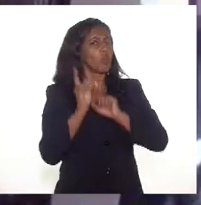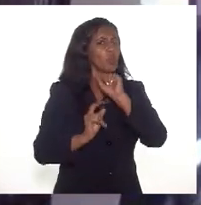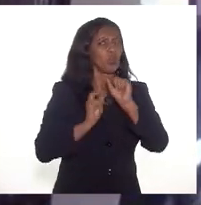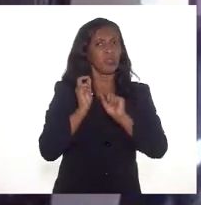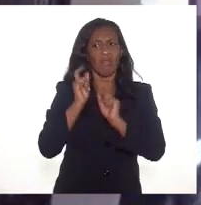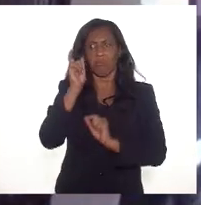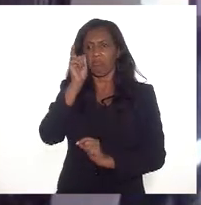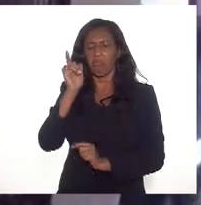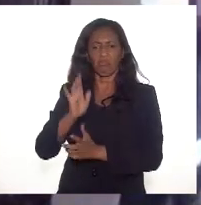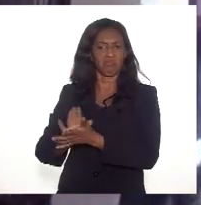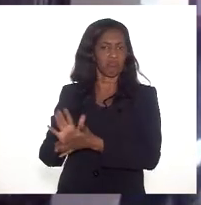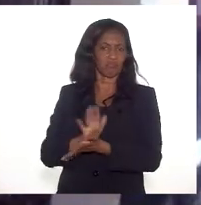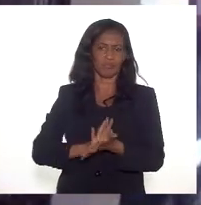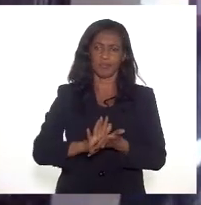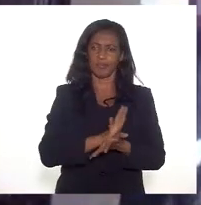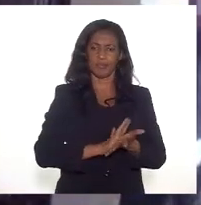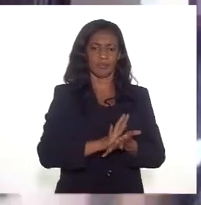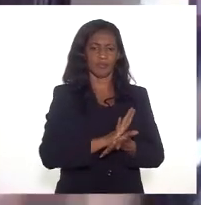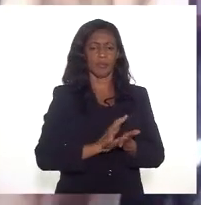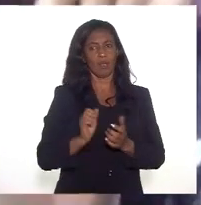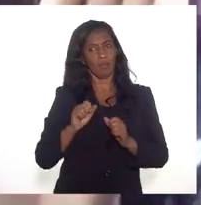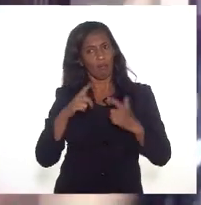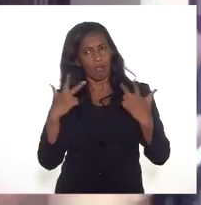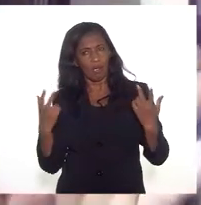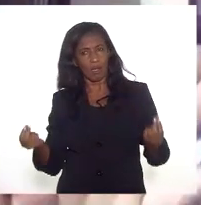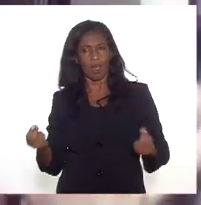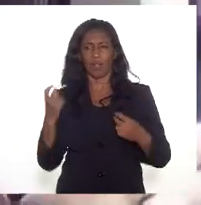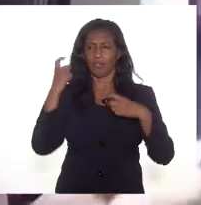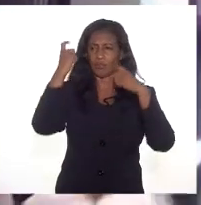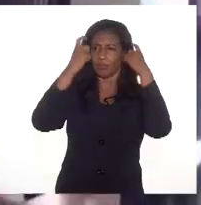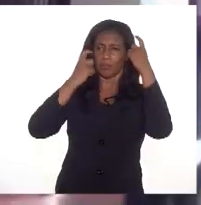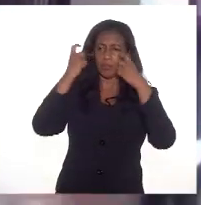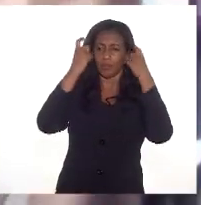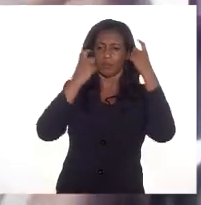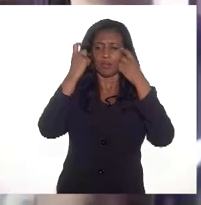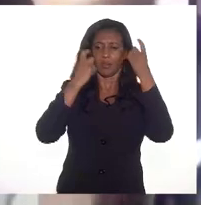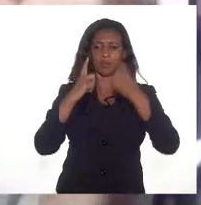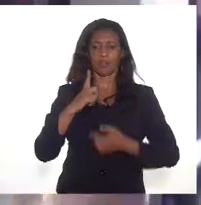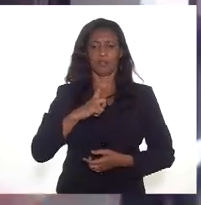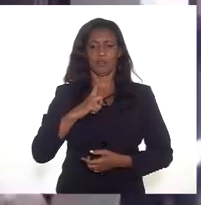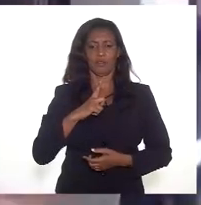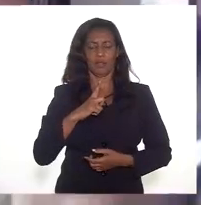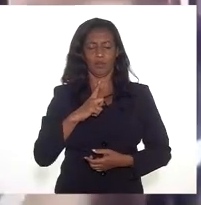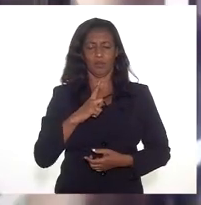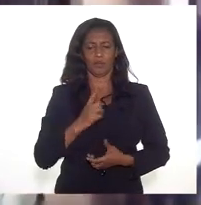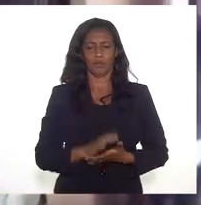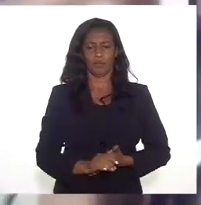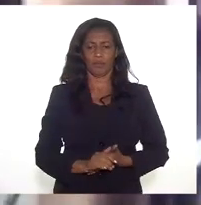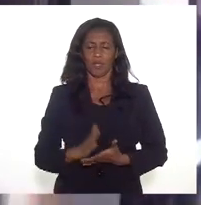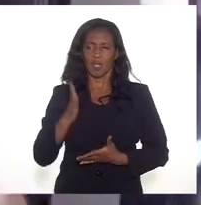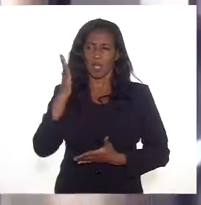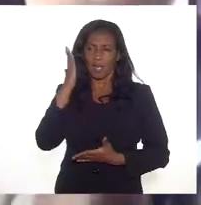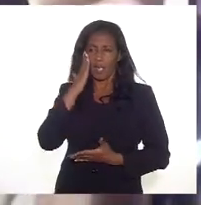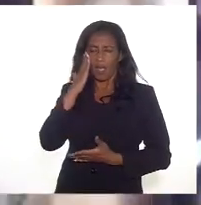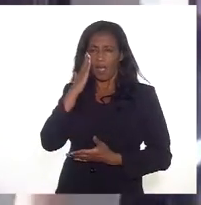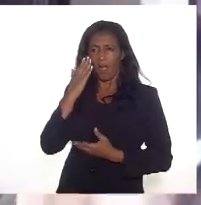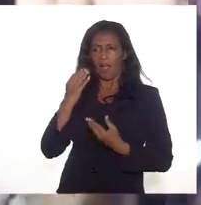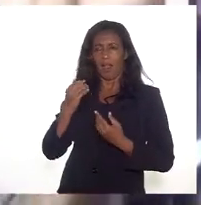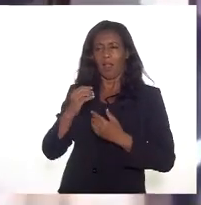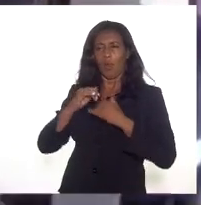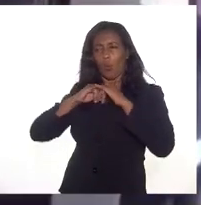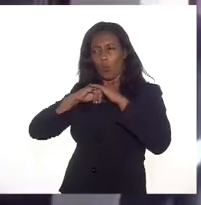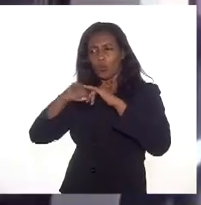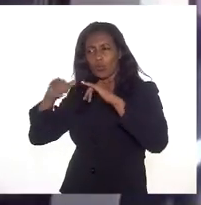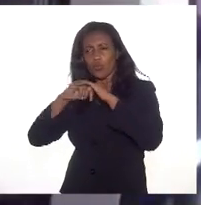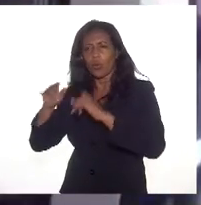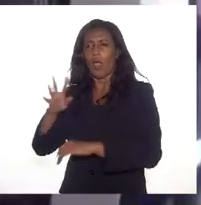E é claro que a gente tem esse tipo de preocupação, a interiorização da cultura no Estado do